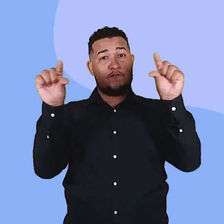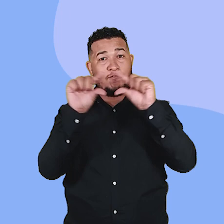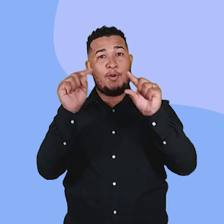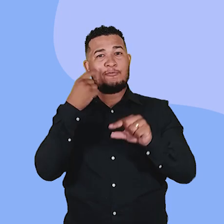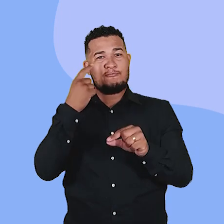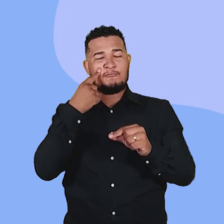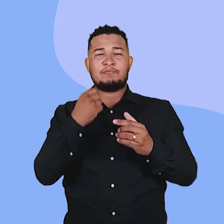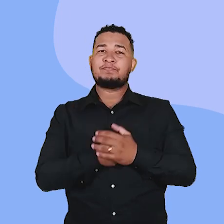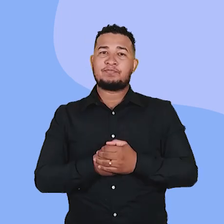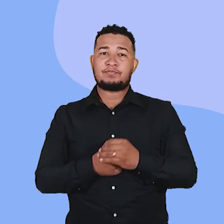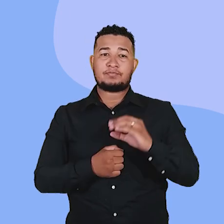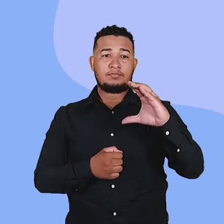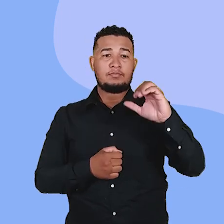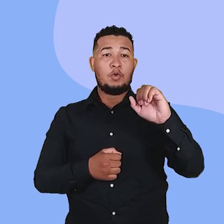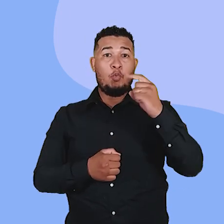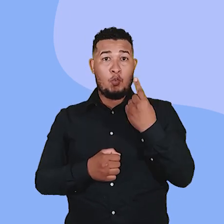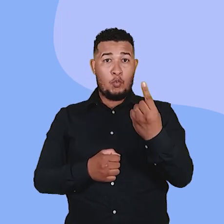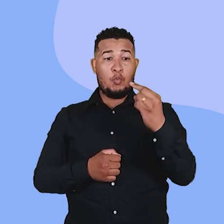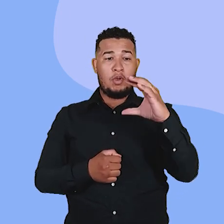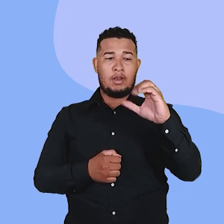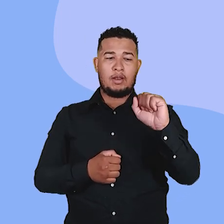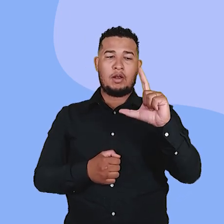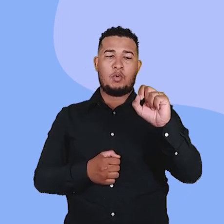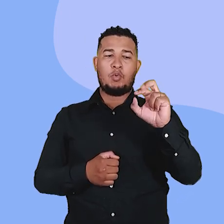Ó. Uma caloria é igual a